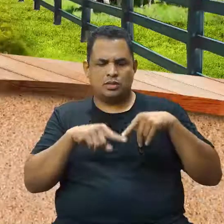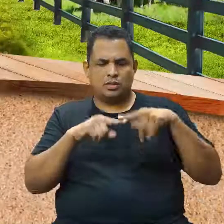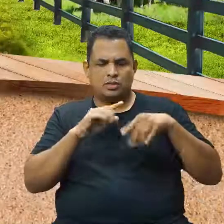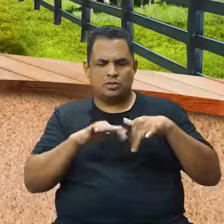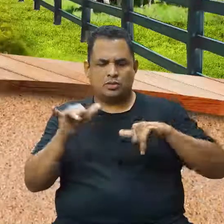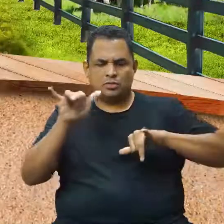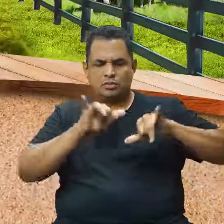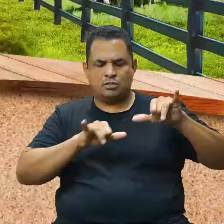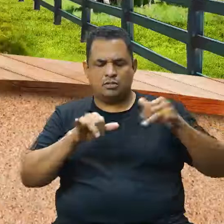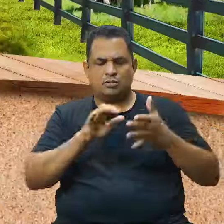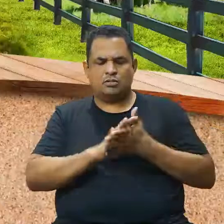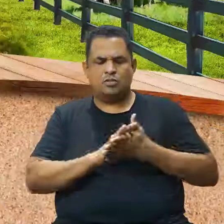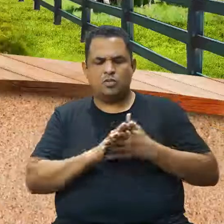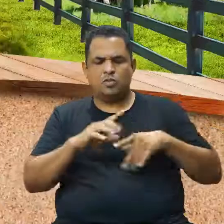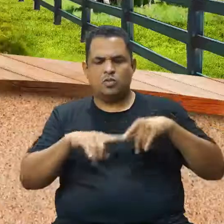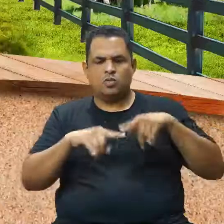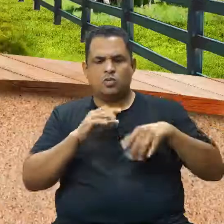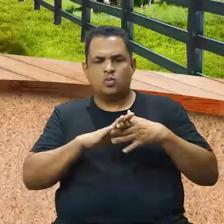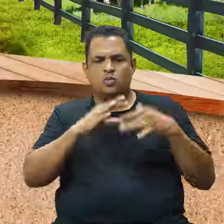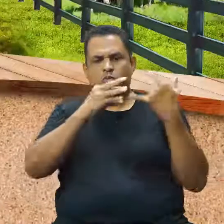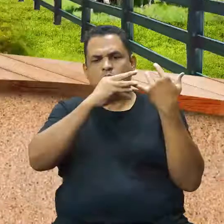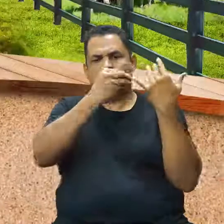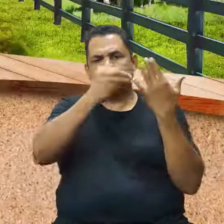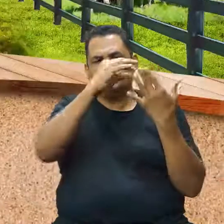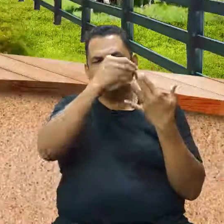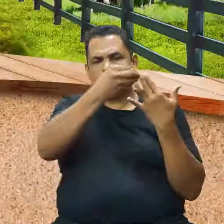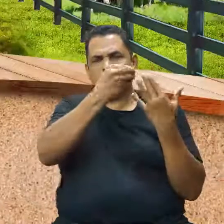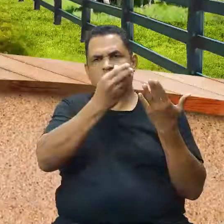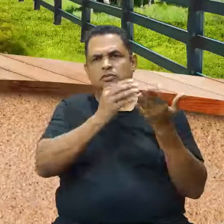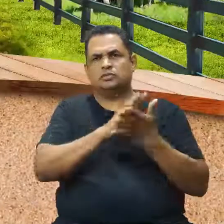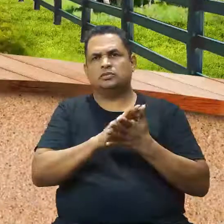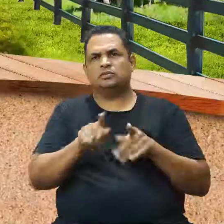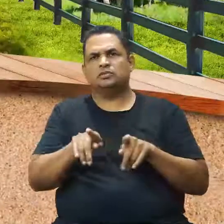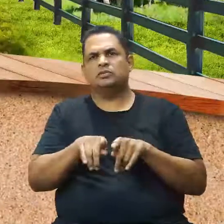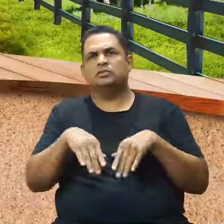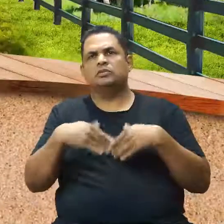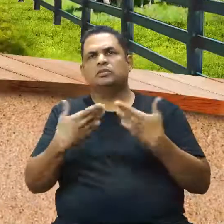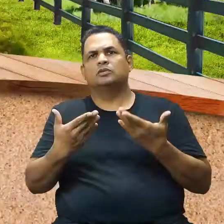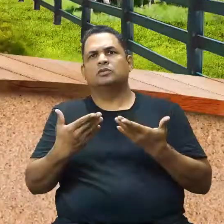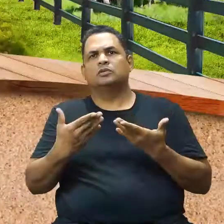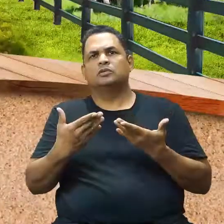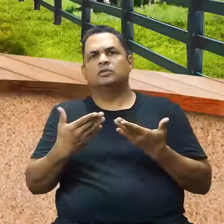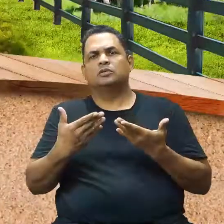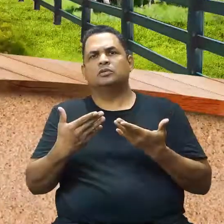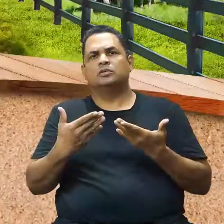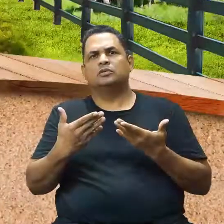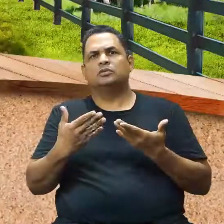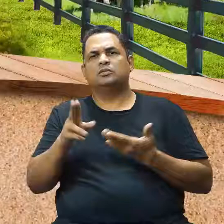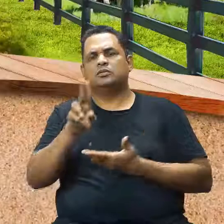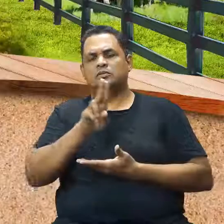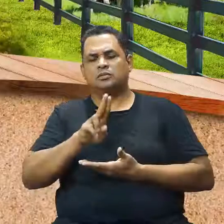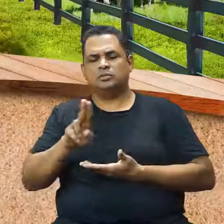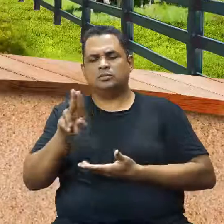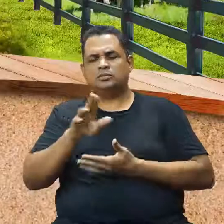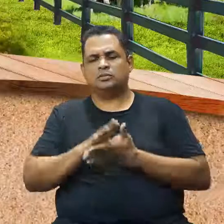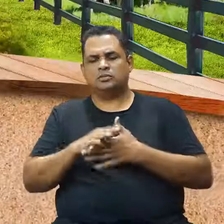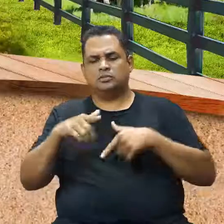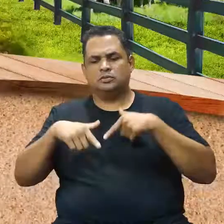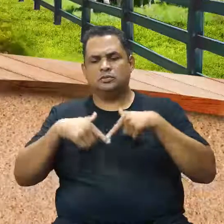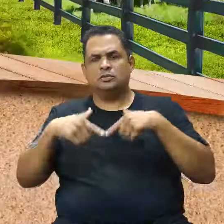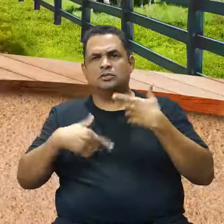produto, nas folhas, nas resinas. Sabe quando a gente está falando assim, olha, é utilizado na